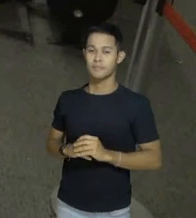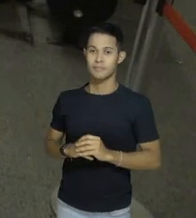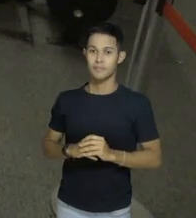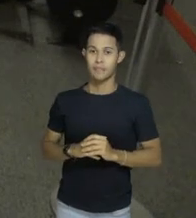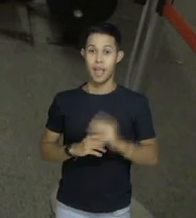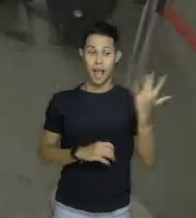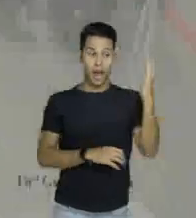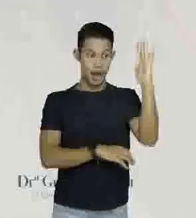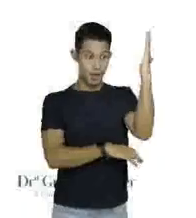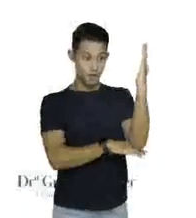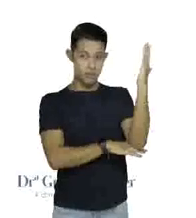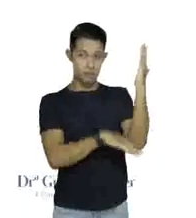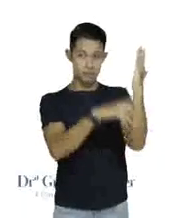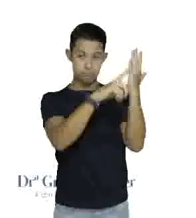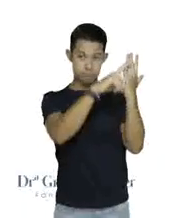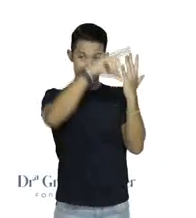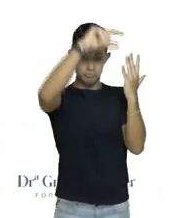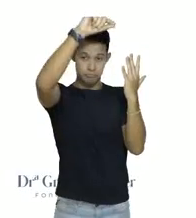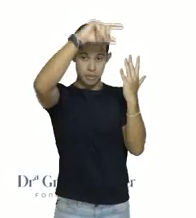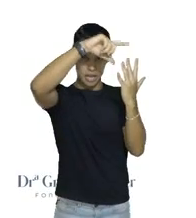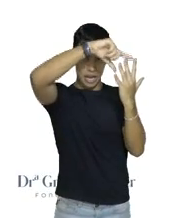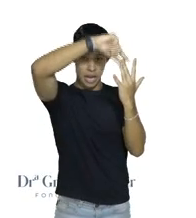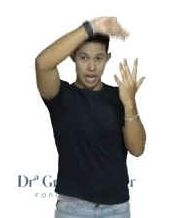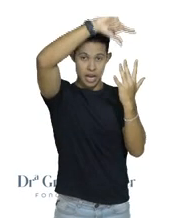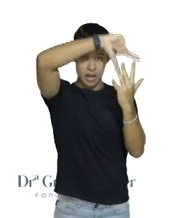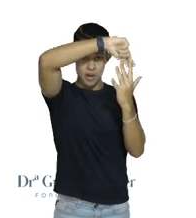Galhos, tronco.